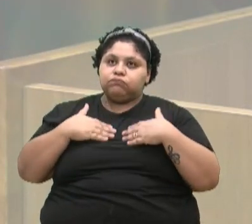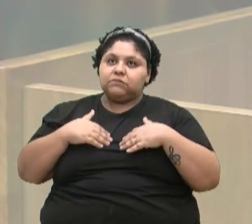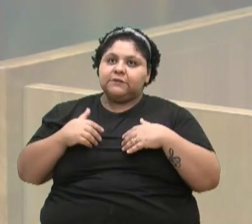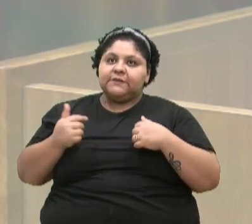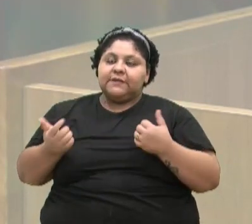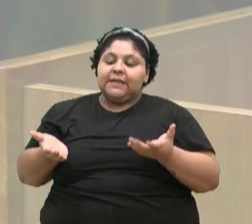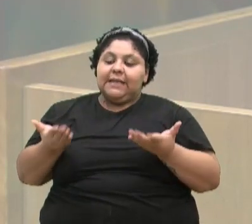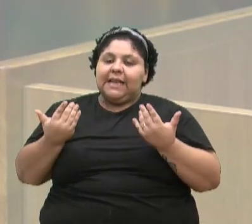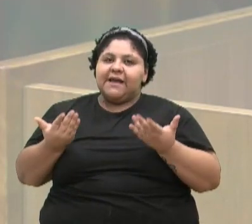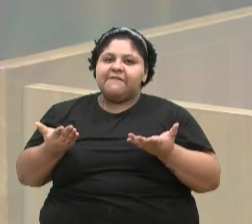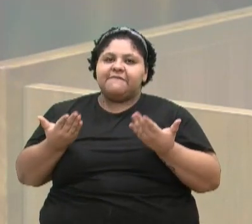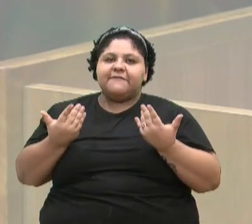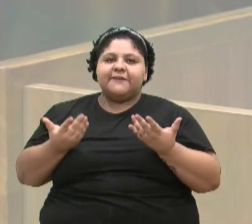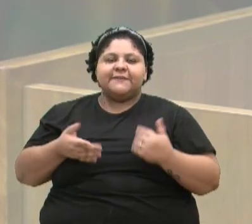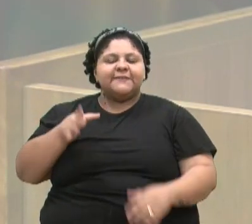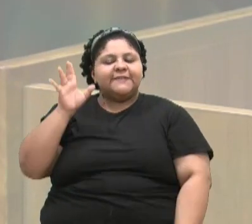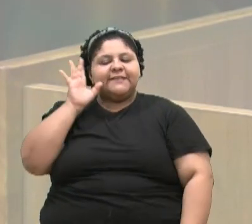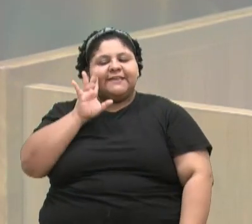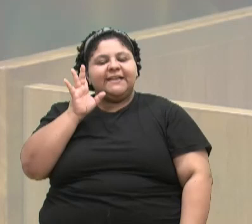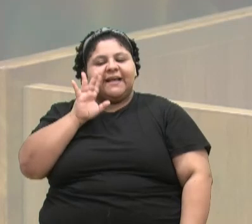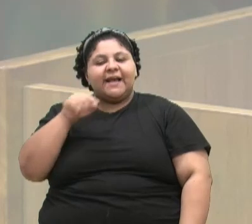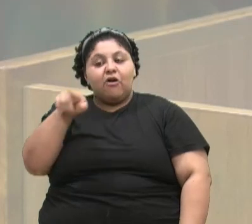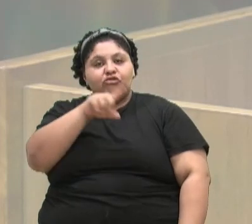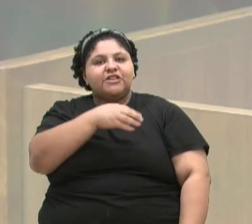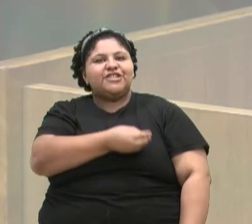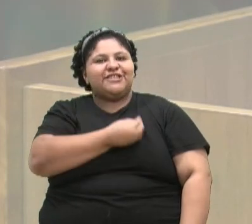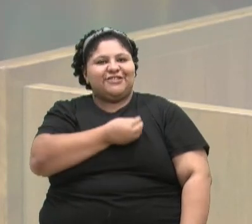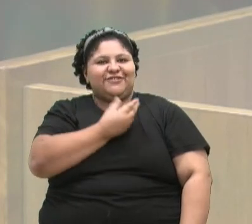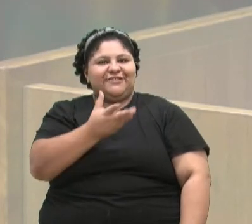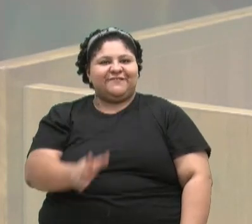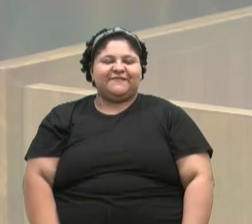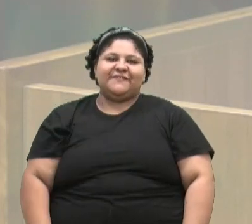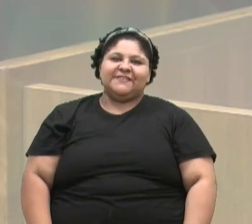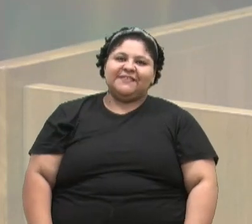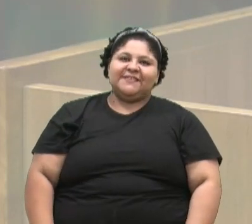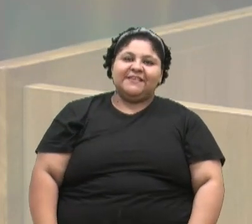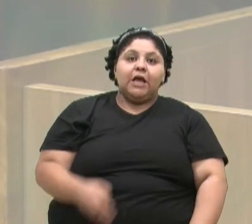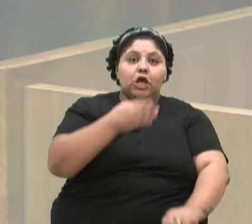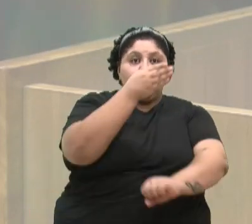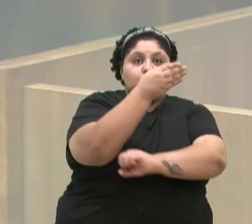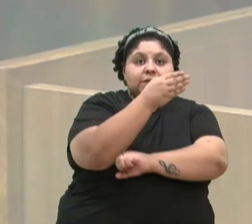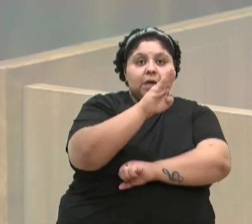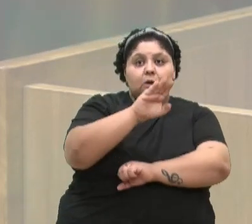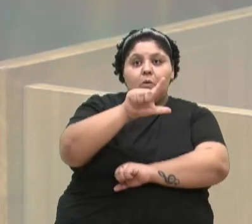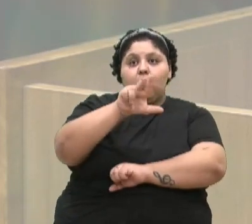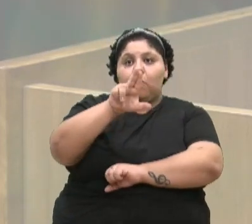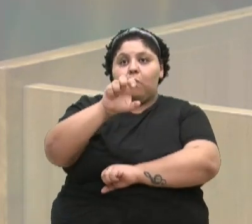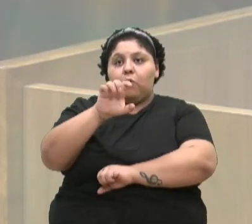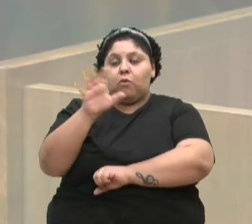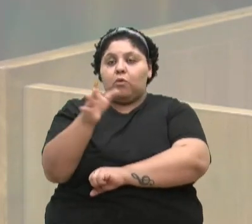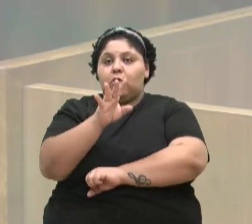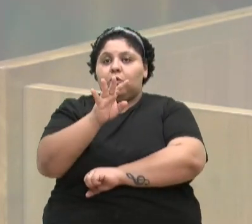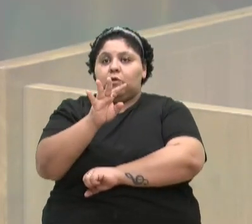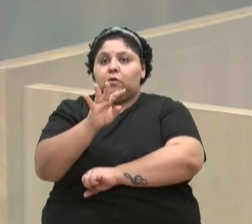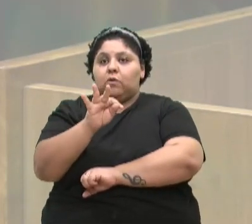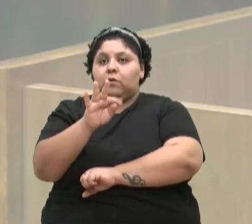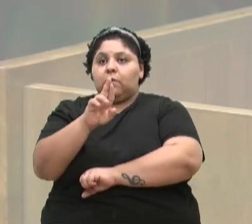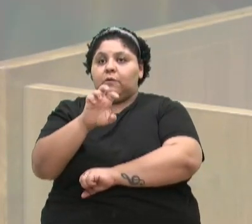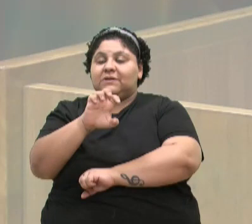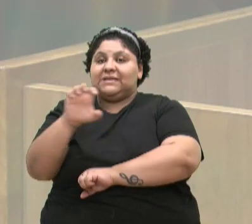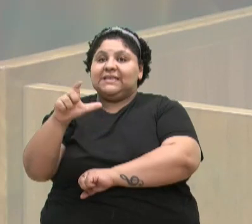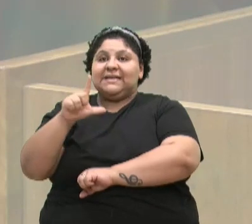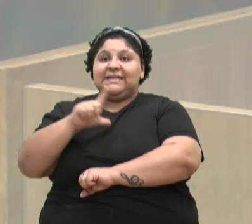leve e gostoso da gente viver. Então, e na Blutree, gostaria de ressaltar que temos duas mulheres